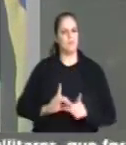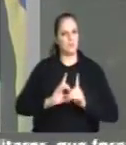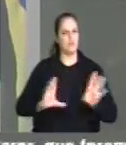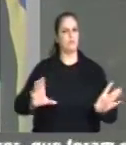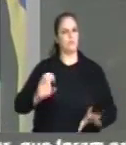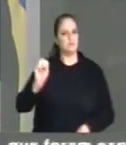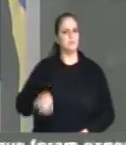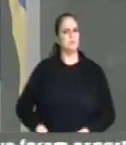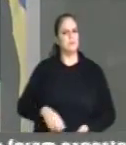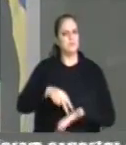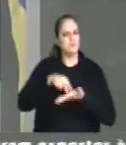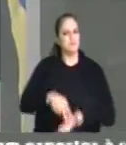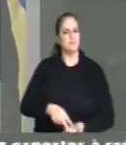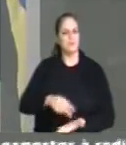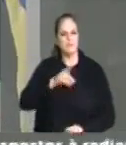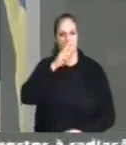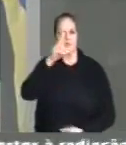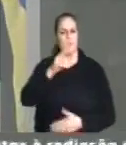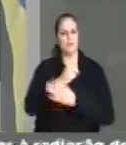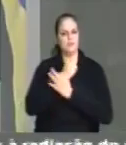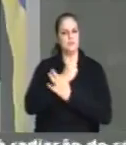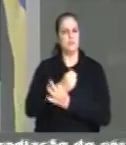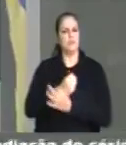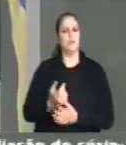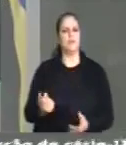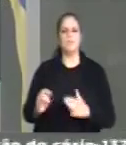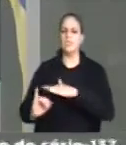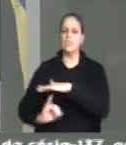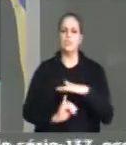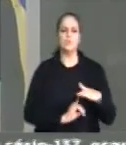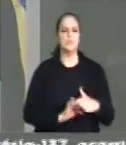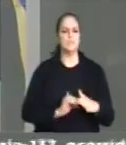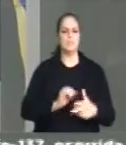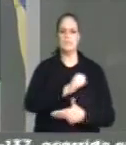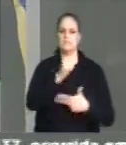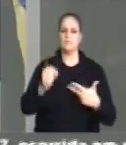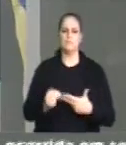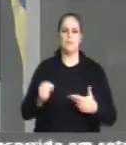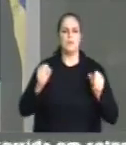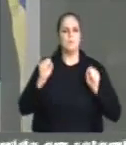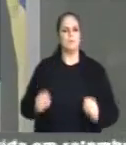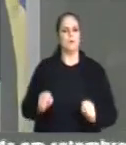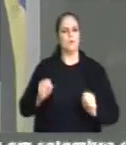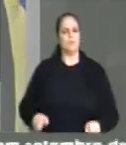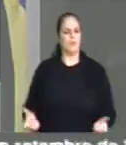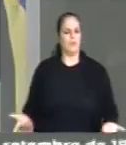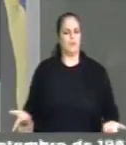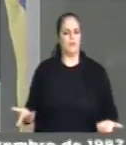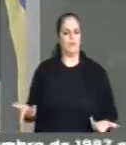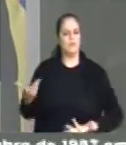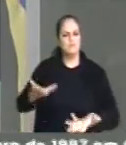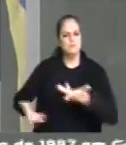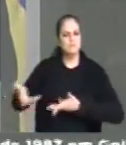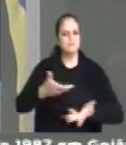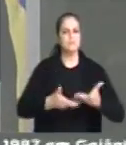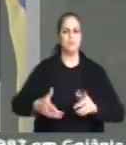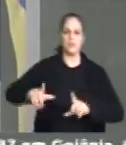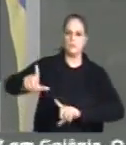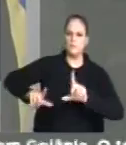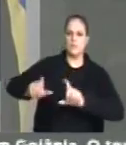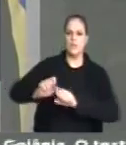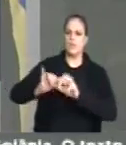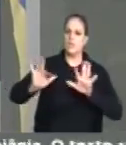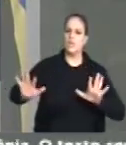consolidada, com as instituições funcionando de forma independente e harmônica, com a imprensa livre e com